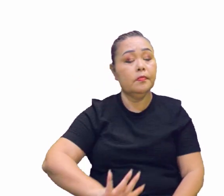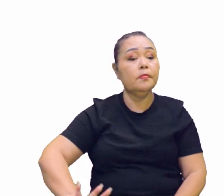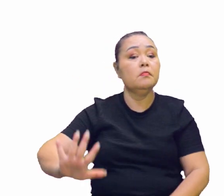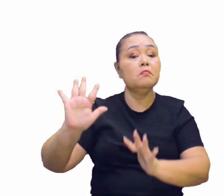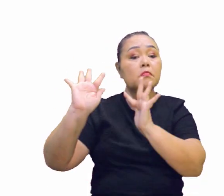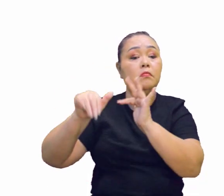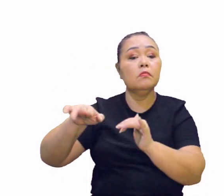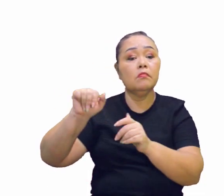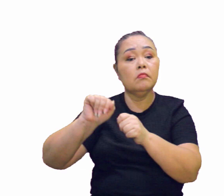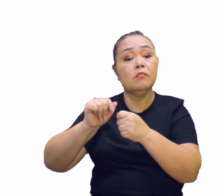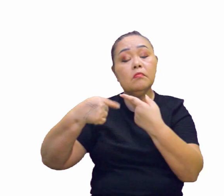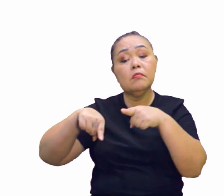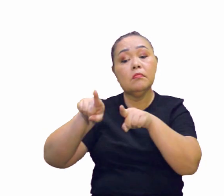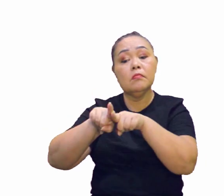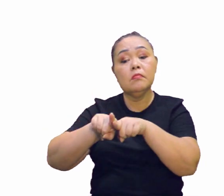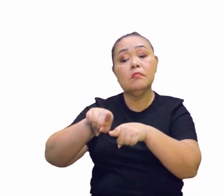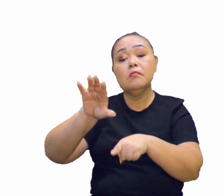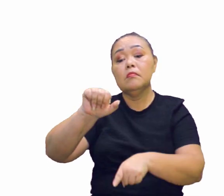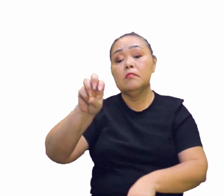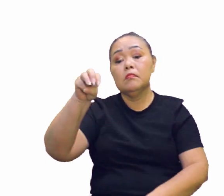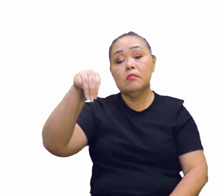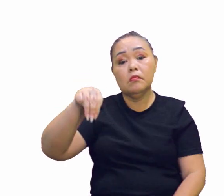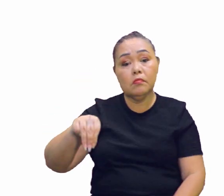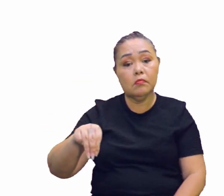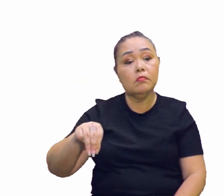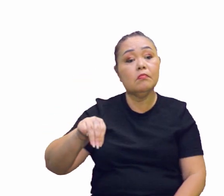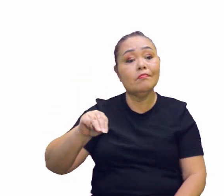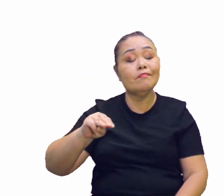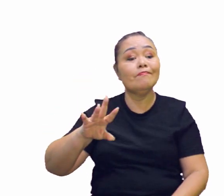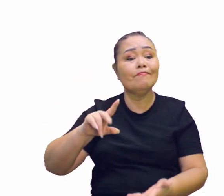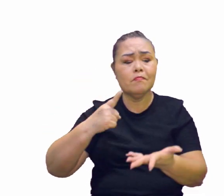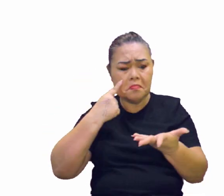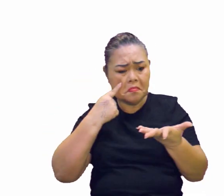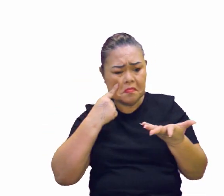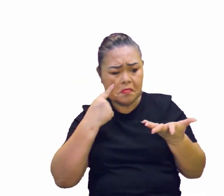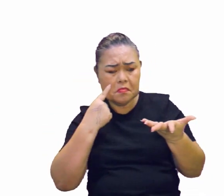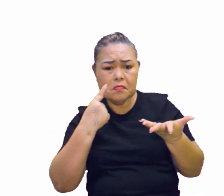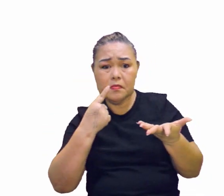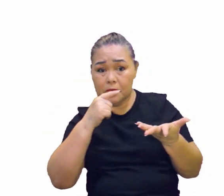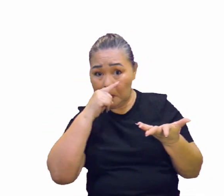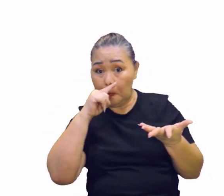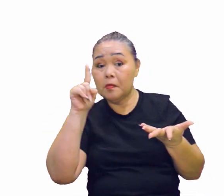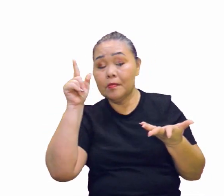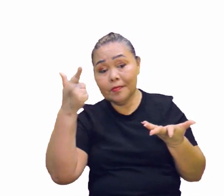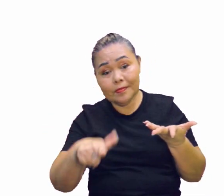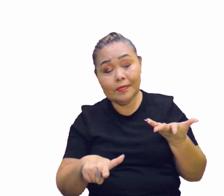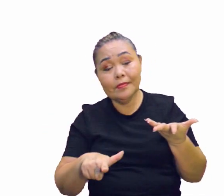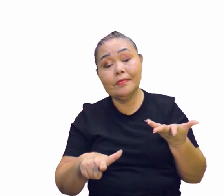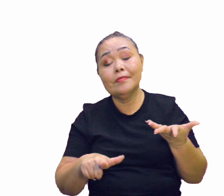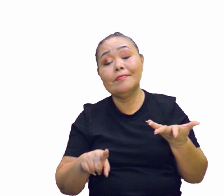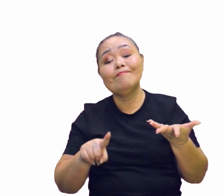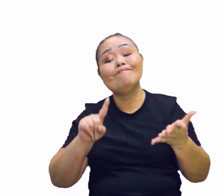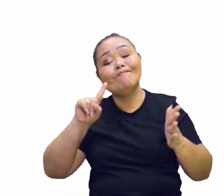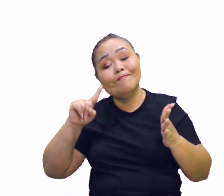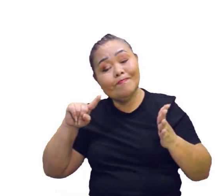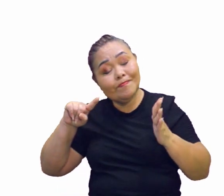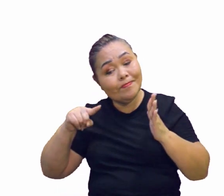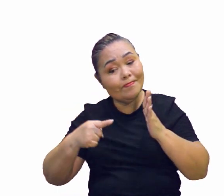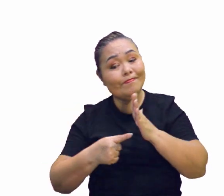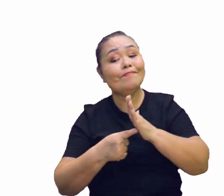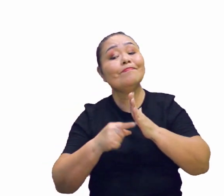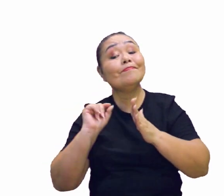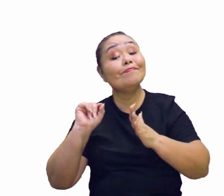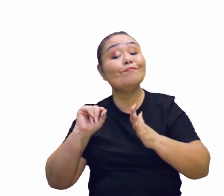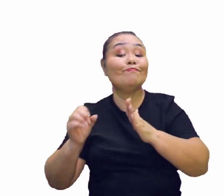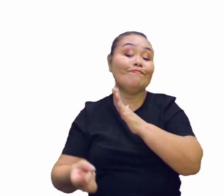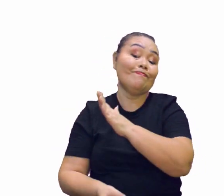federal extinguiu a SUDENE e extinguiu a SUDAM em meio de irregularidades. Olha aqui, Jorginho. De novo. Sobre irregularidades e